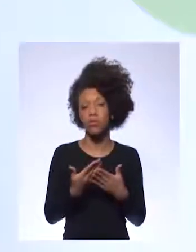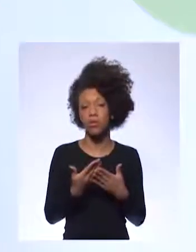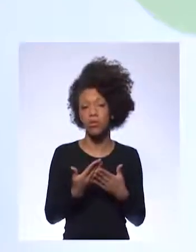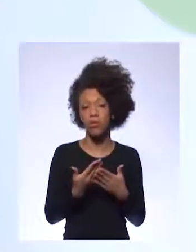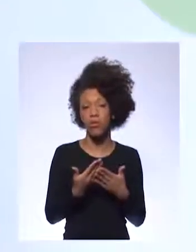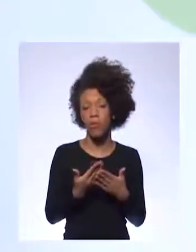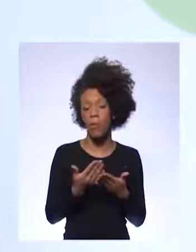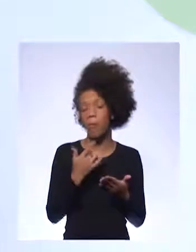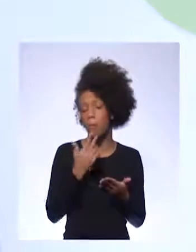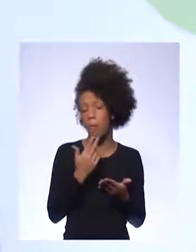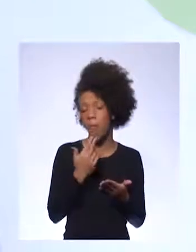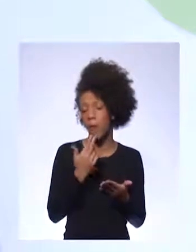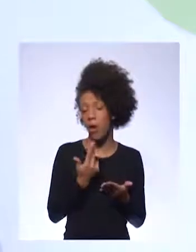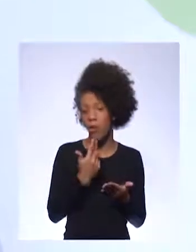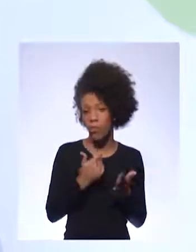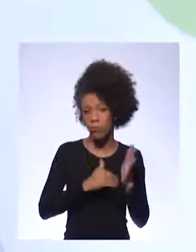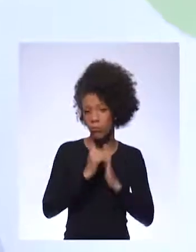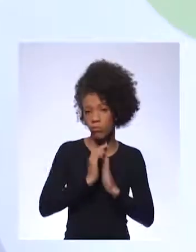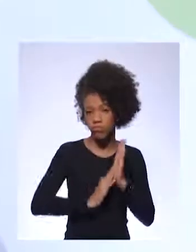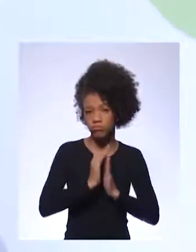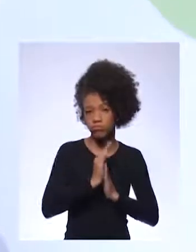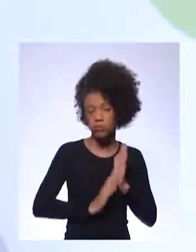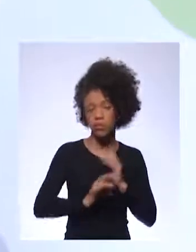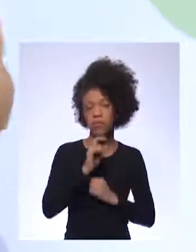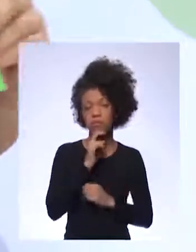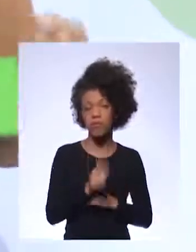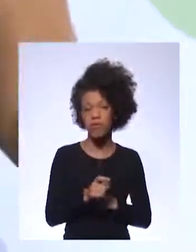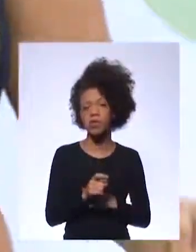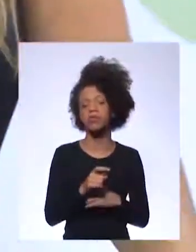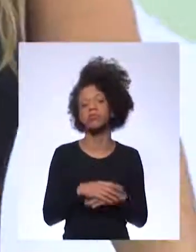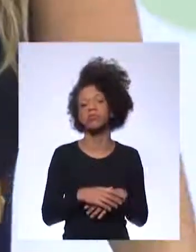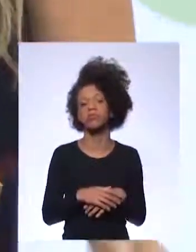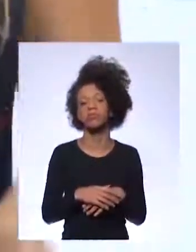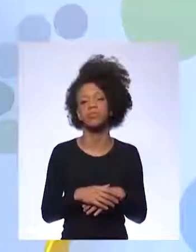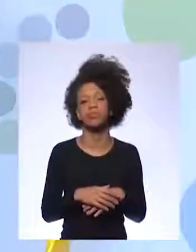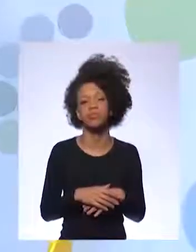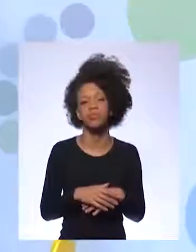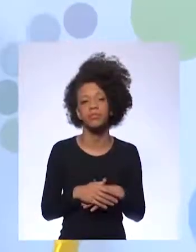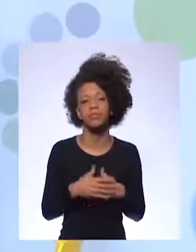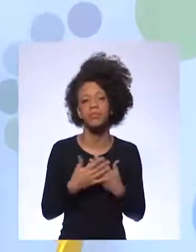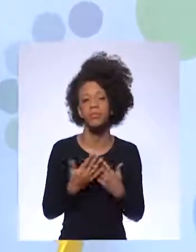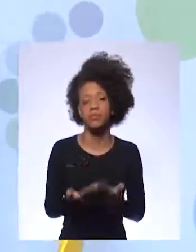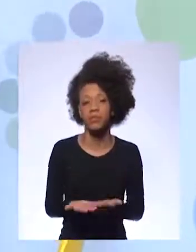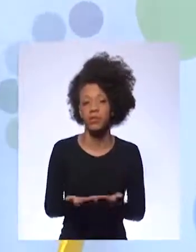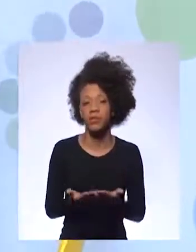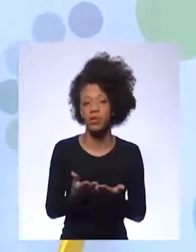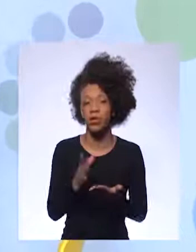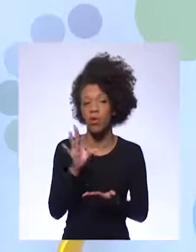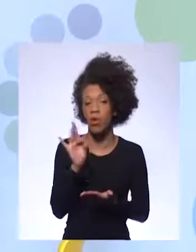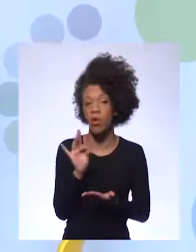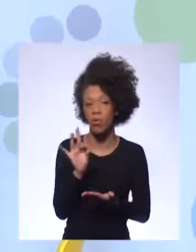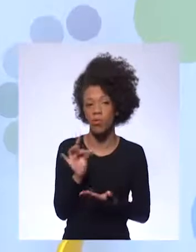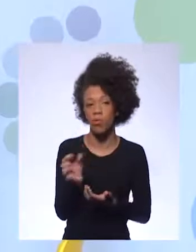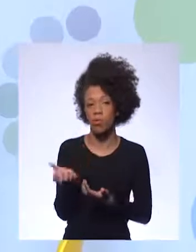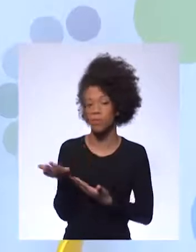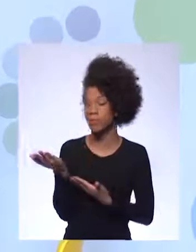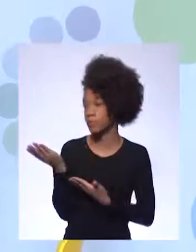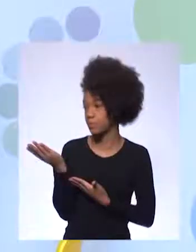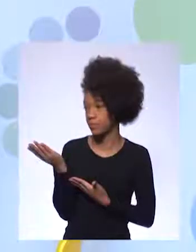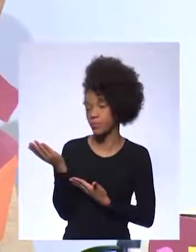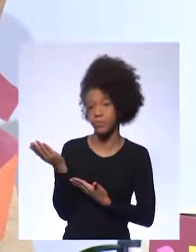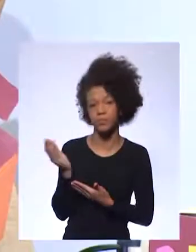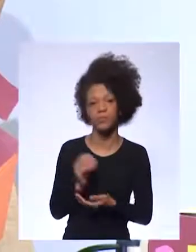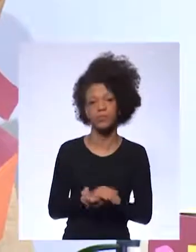você pode colocar umas pintinhas como se fosse tomar o vermelho e colei aqui a nossa plantação ó